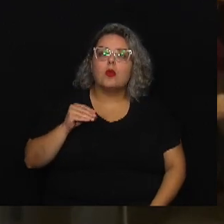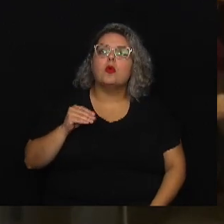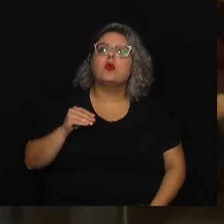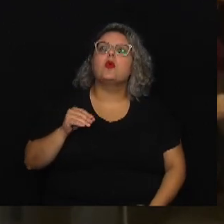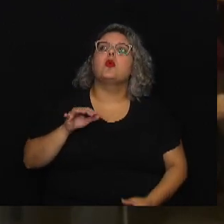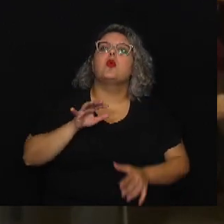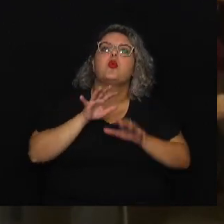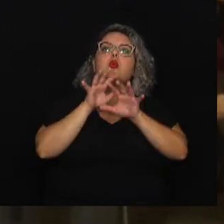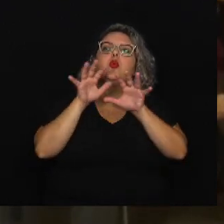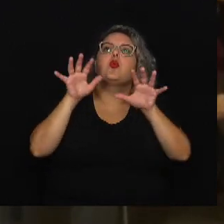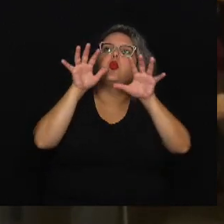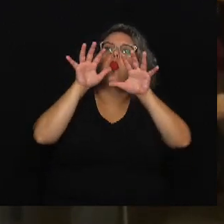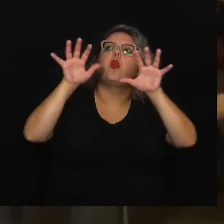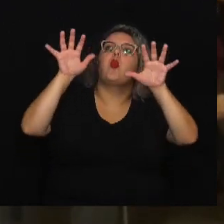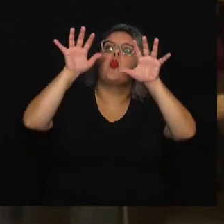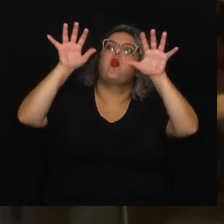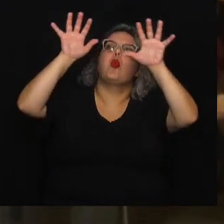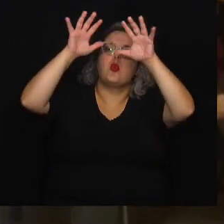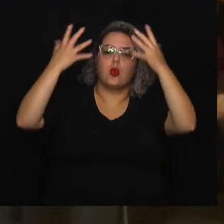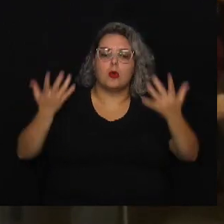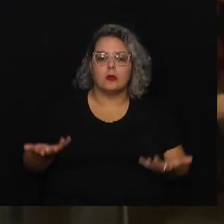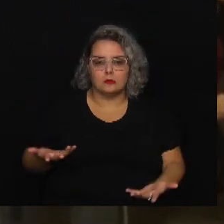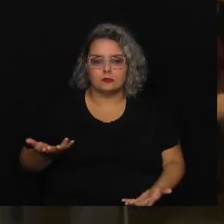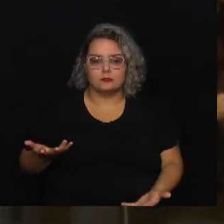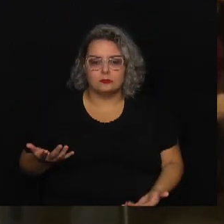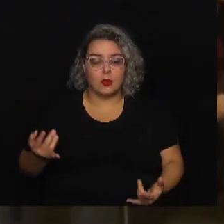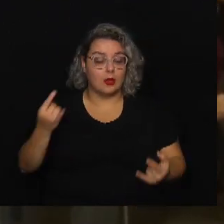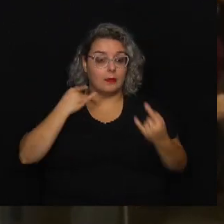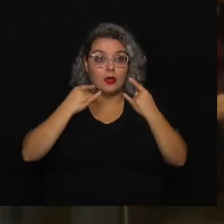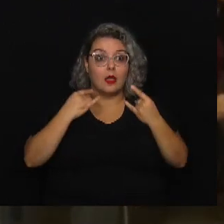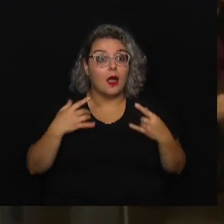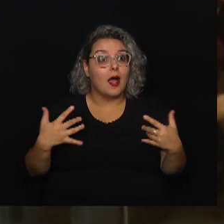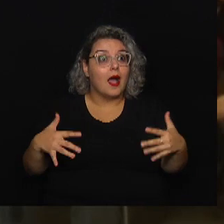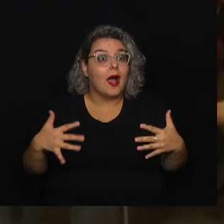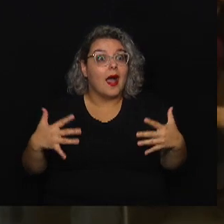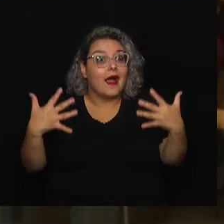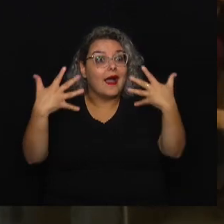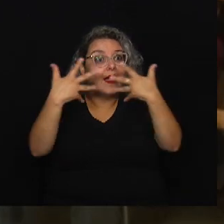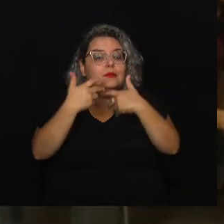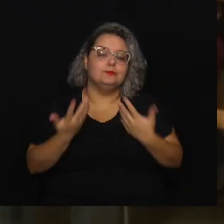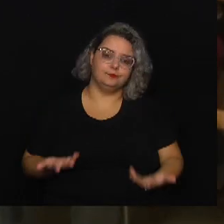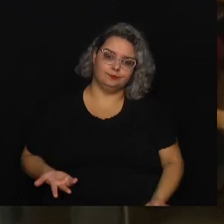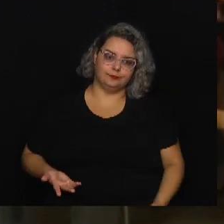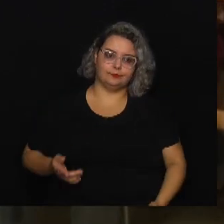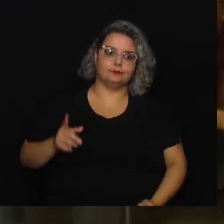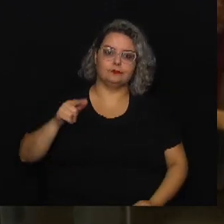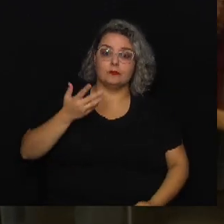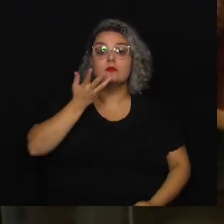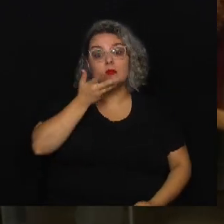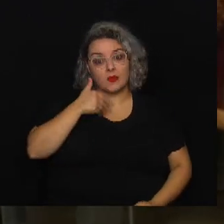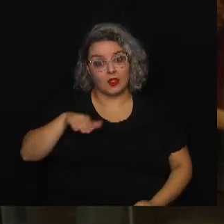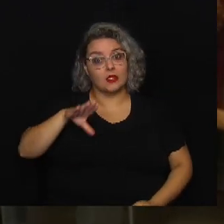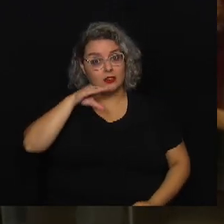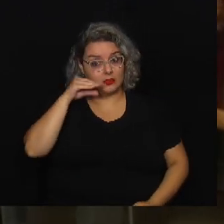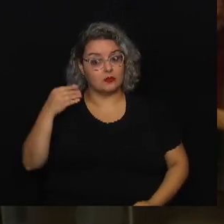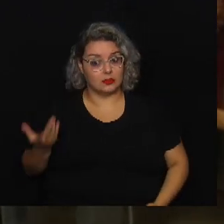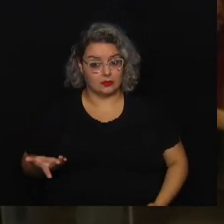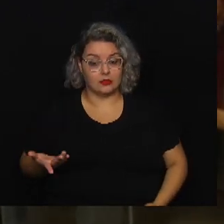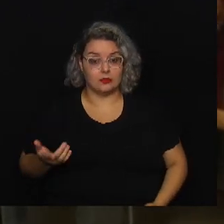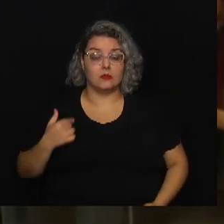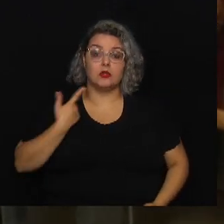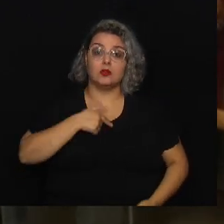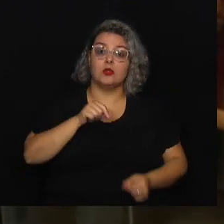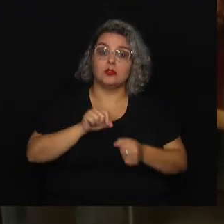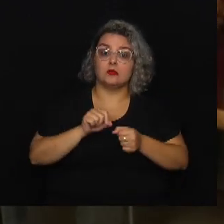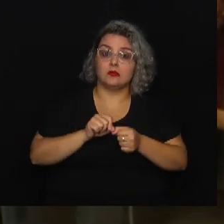fazendo aquele... se torna um atrativo para a criança. Então isso, tanto a criança como a adolescente. Então nós estamos fazendo com